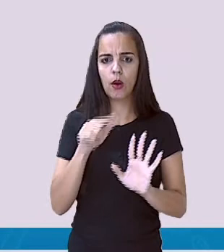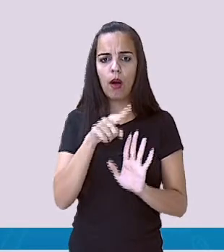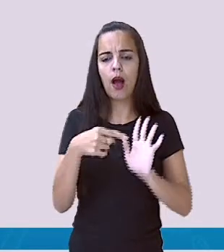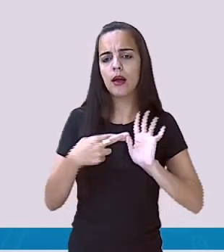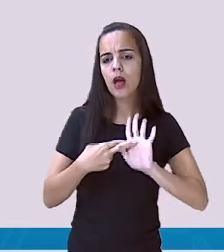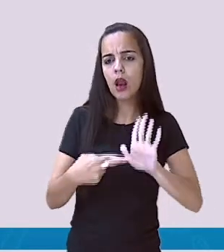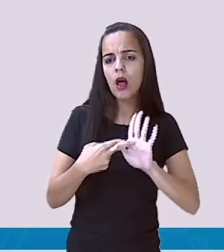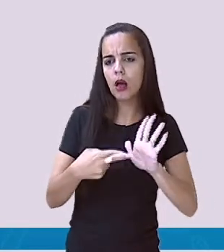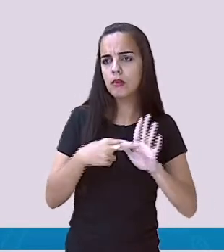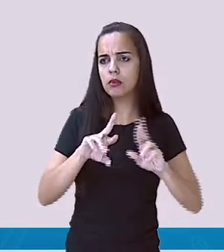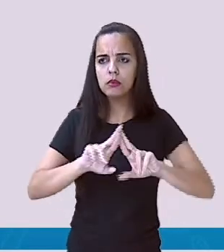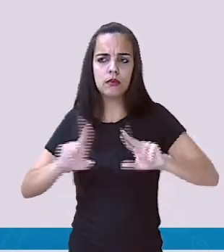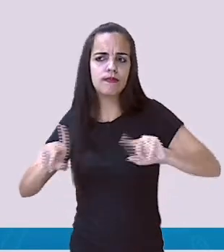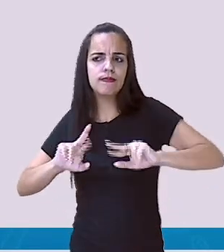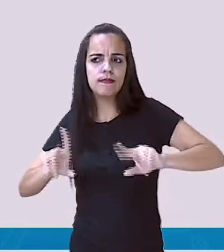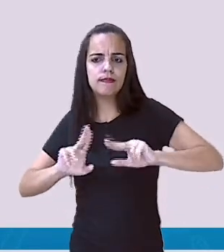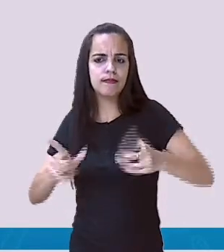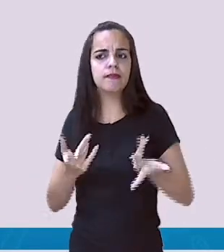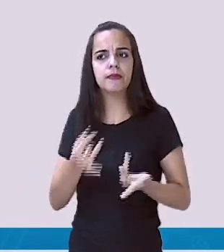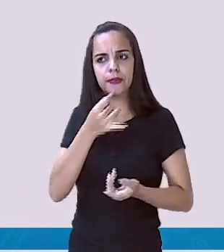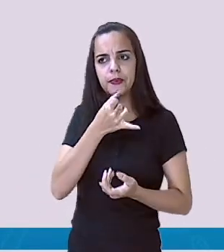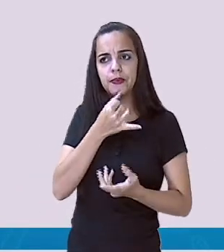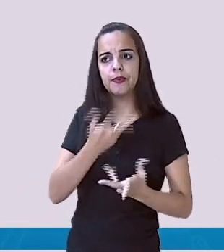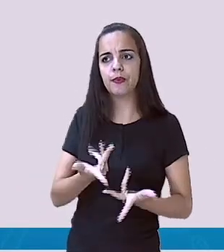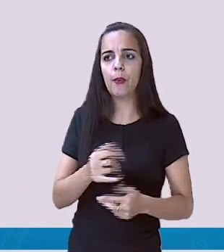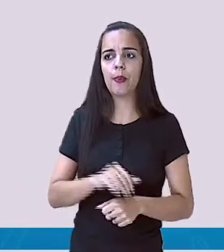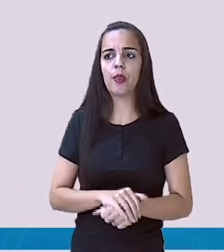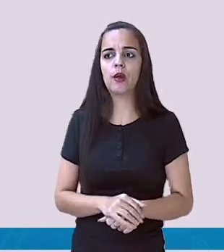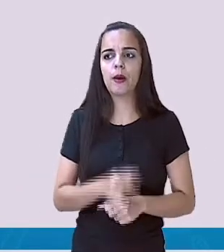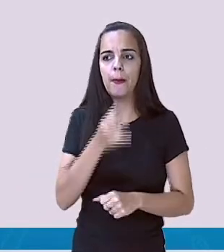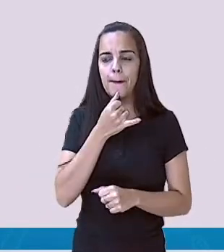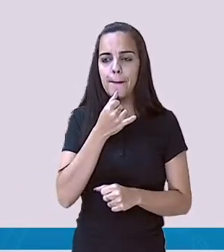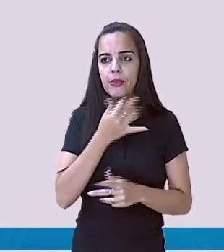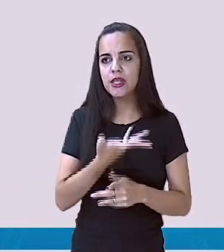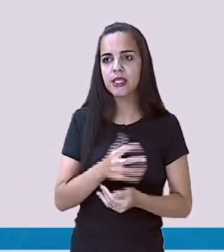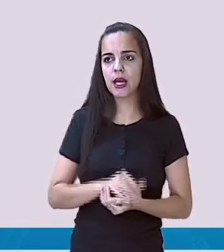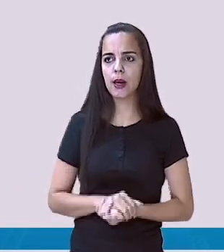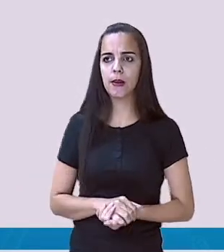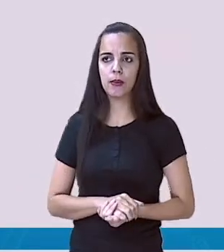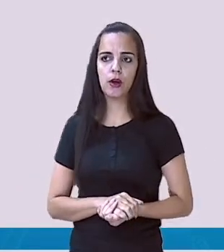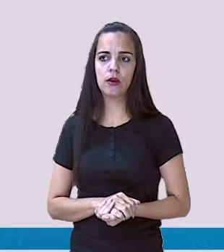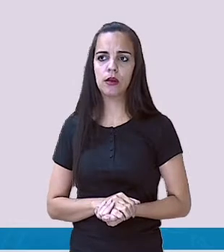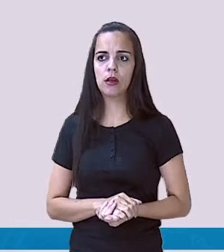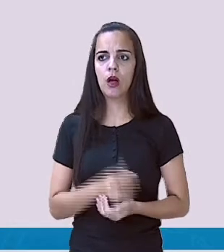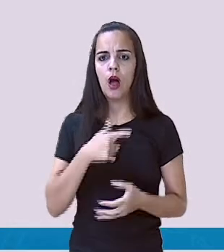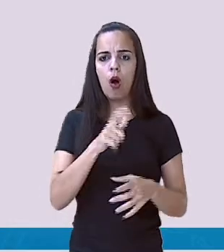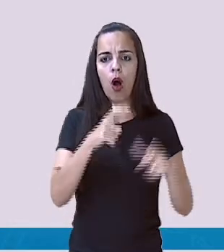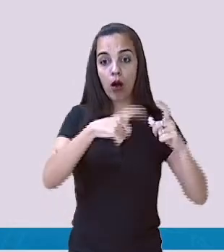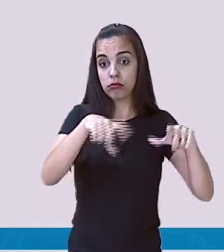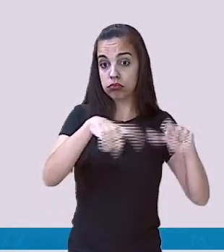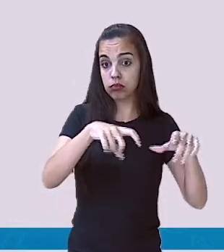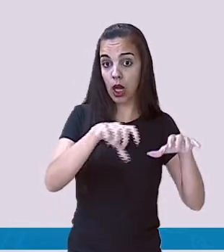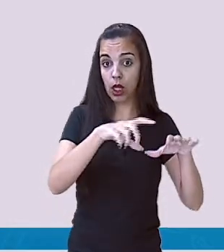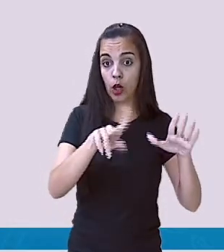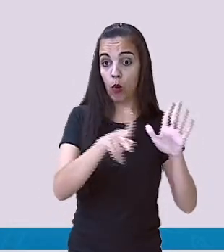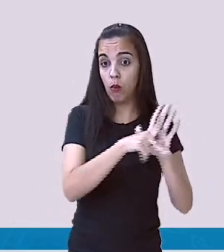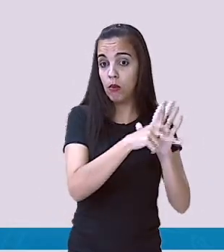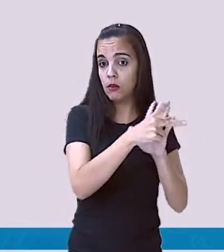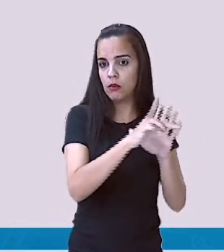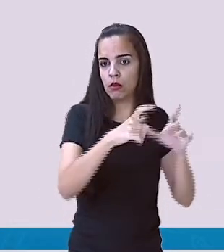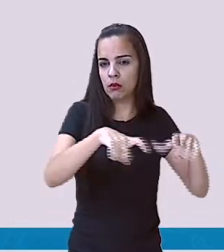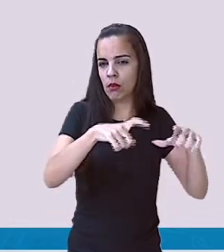apresentação diferente, por exemplo, da paisagem do campo, né? Elas são naturais, mas elas